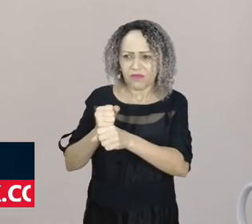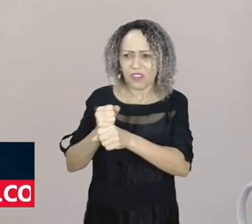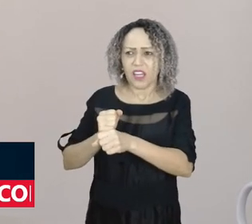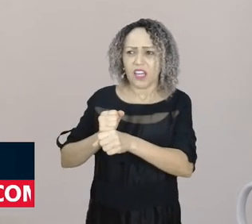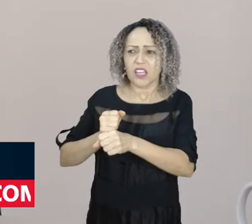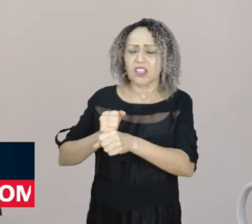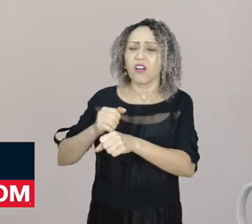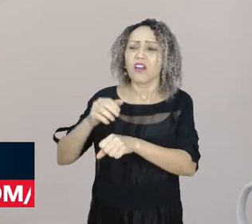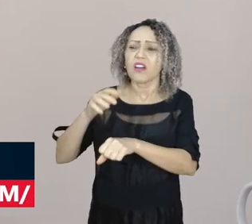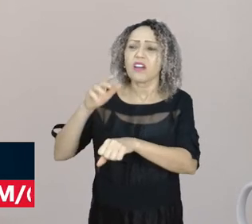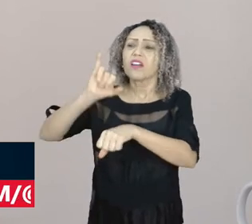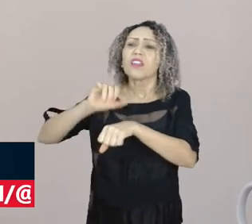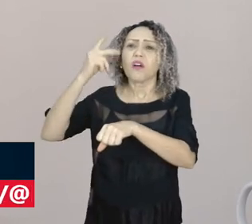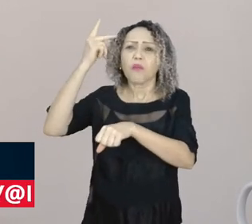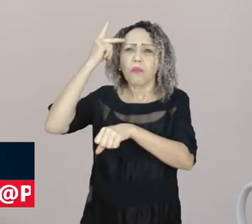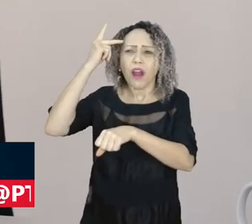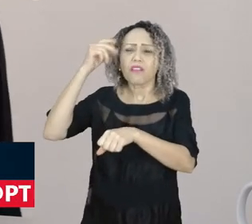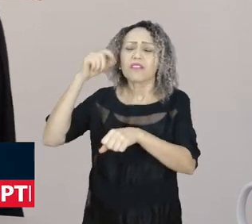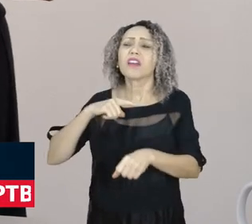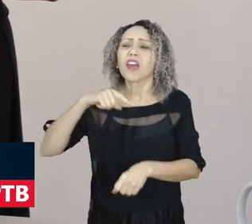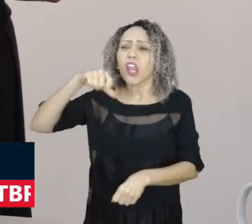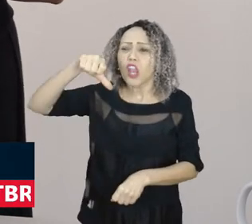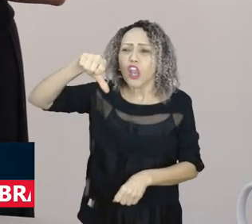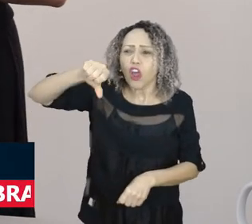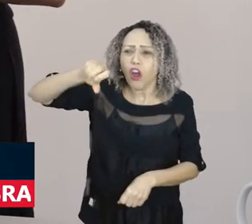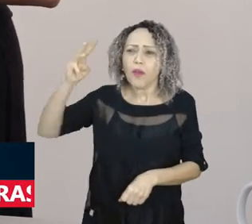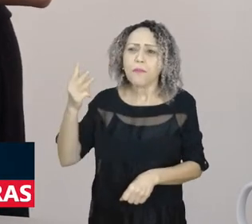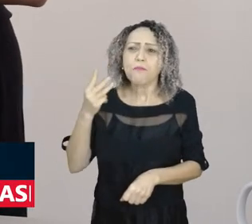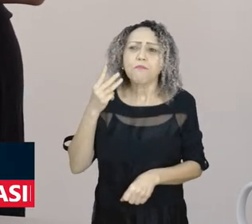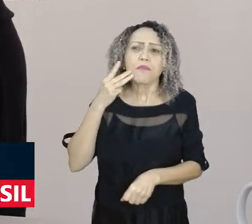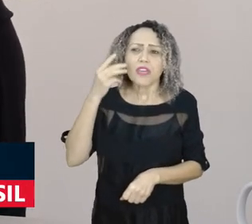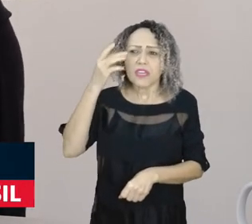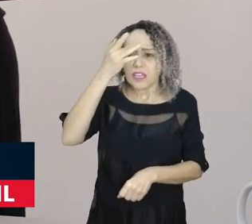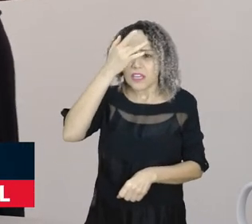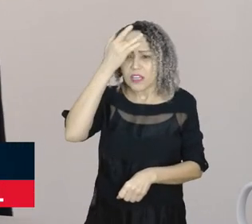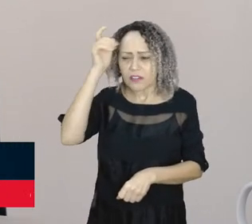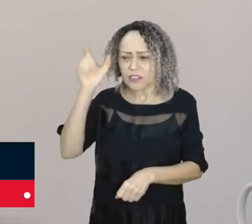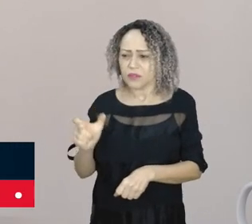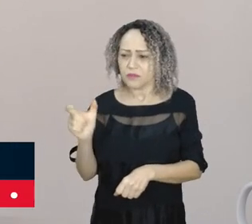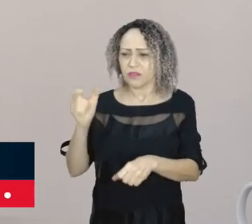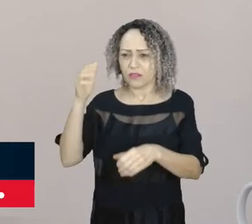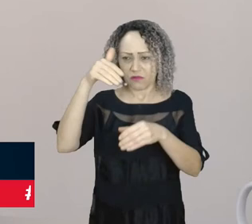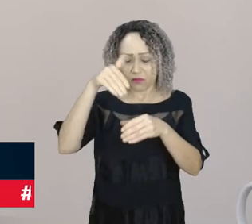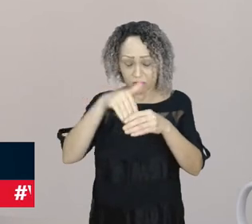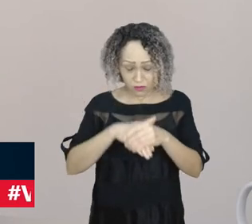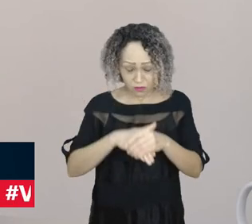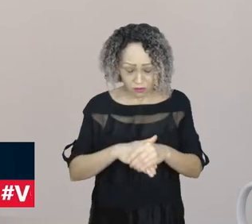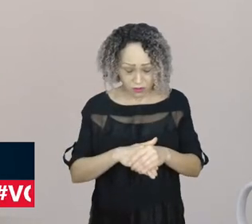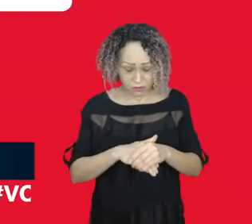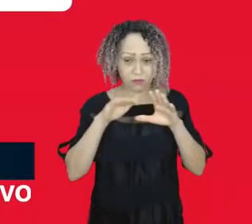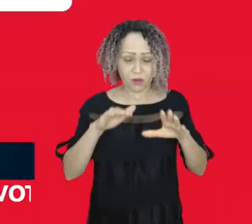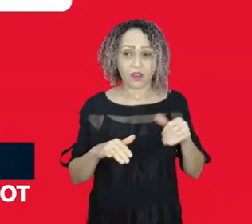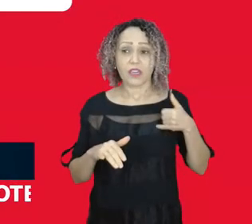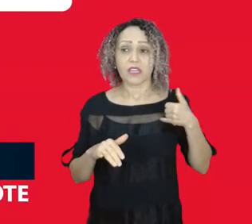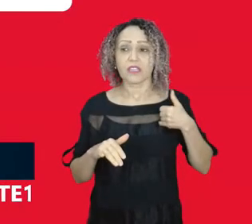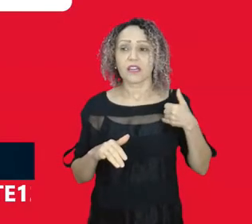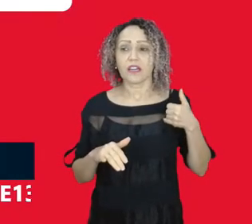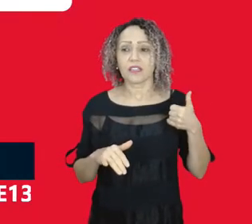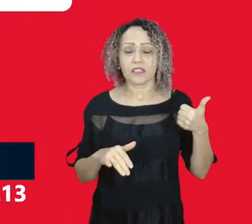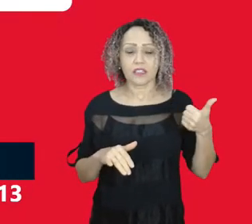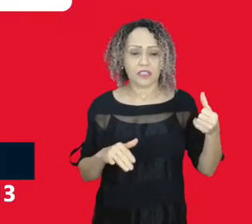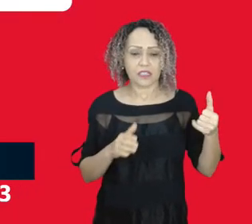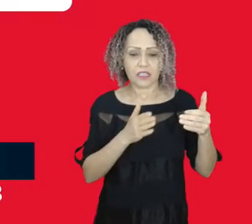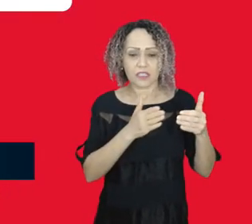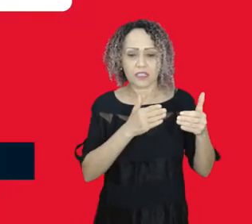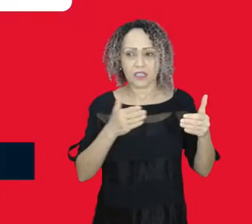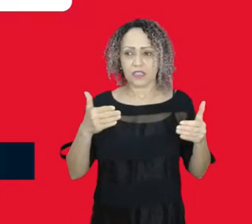votos de eleitores. A gente mostra a faixa etária para vocês também. Olha só, de 16 a 29 anos, a nossa